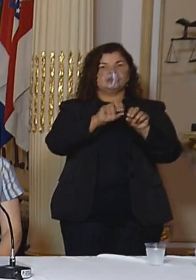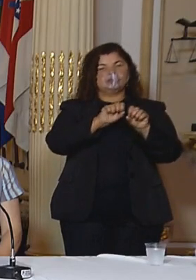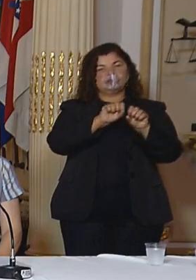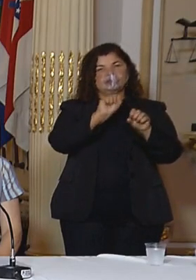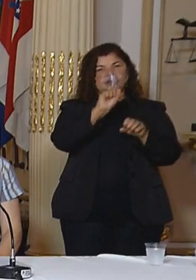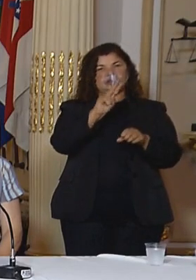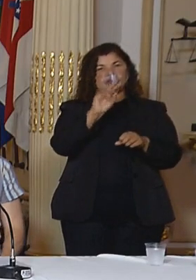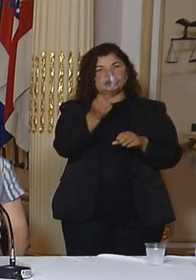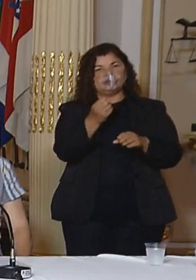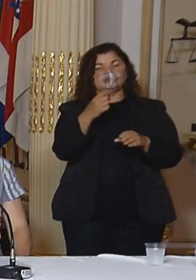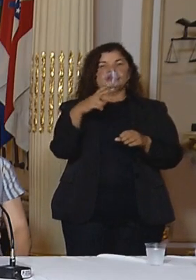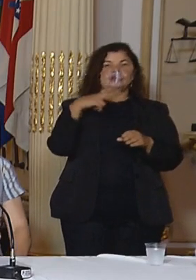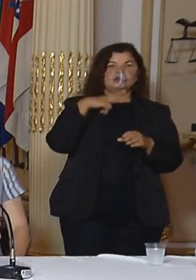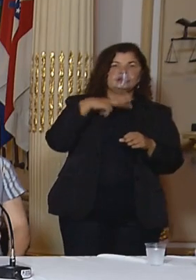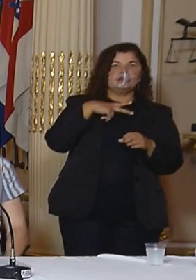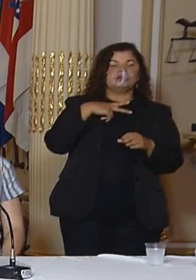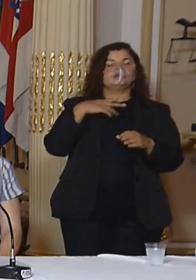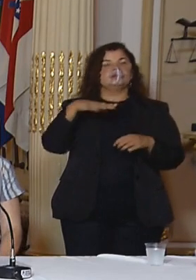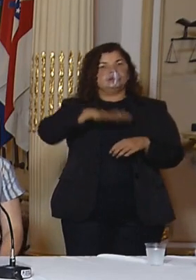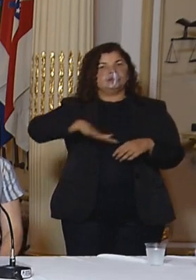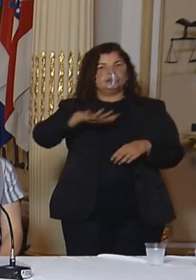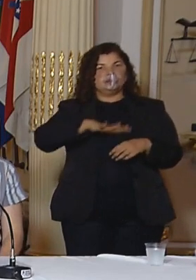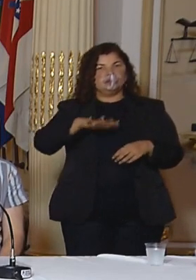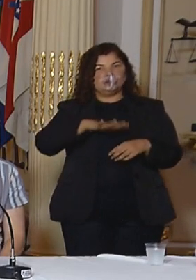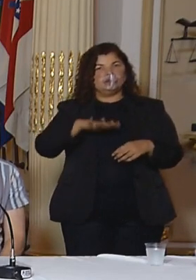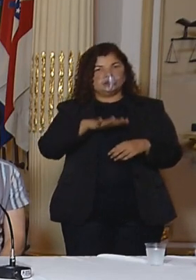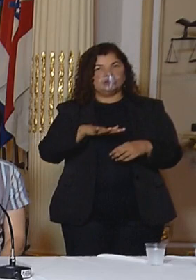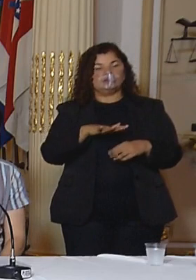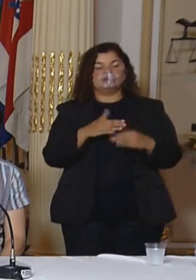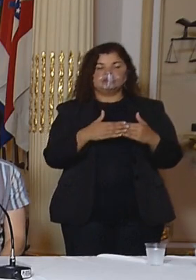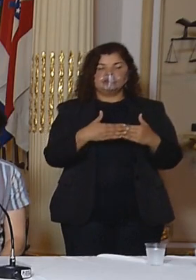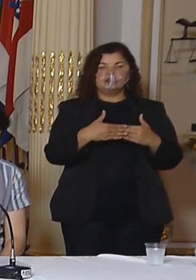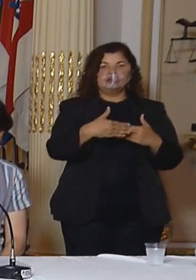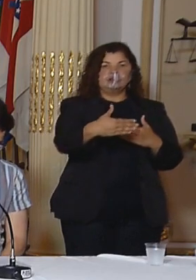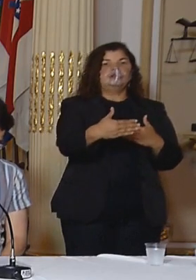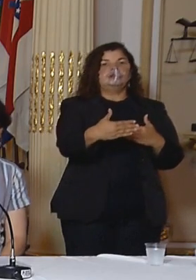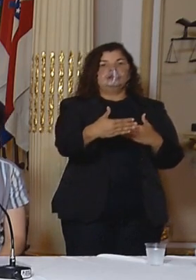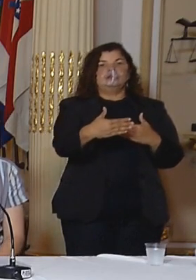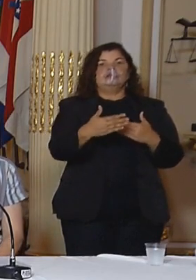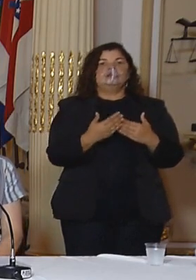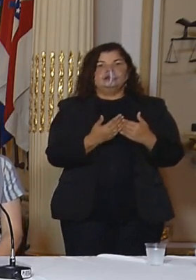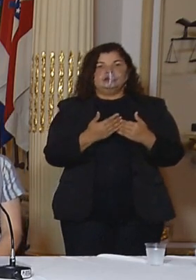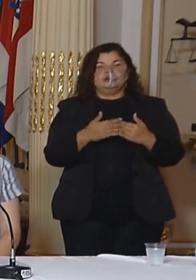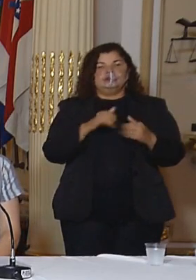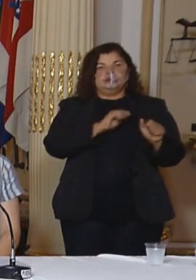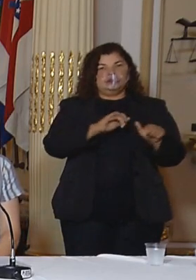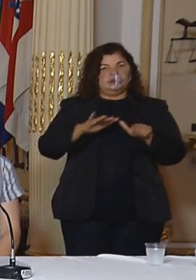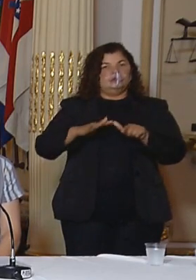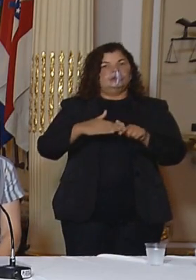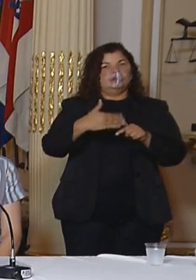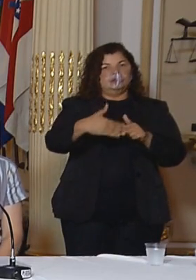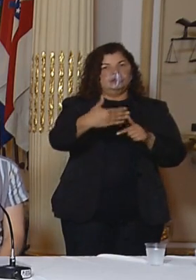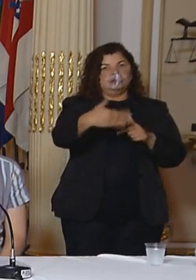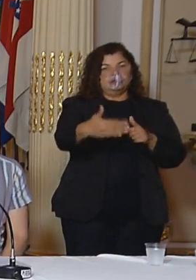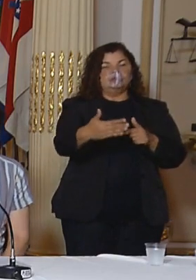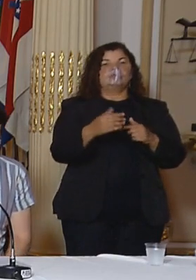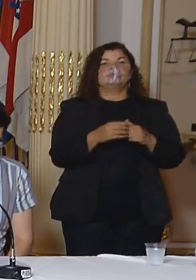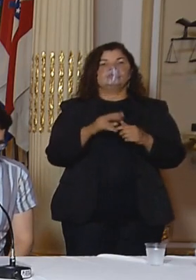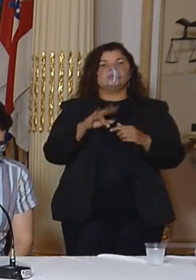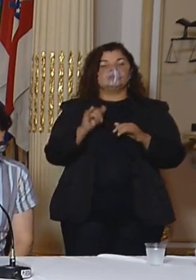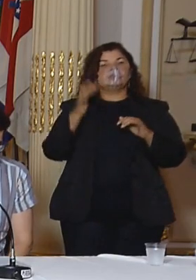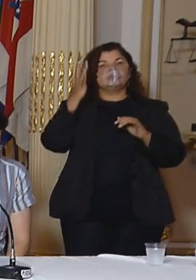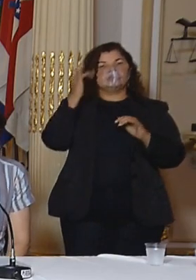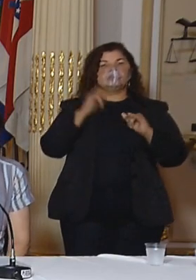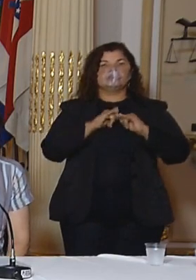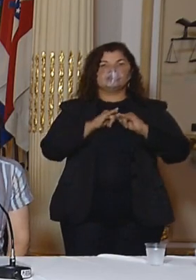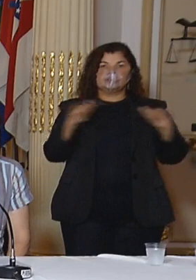tanto privado quanto público, no decorrer, né, das próximas semanas. Então, isso a gente vai estar anunciando